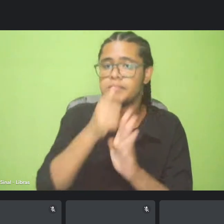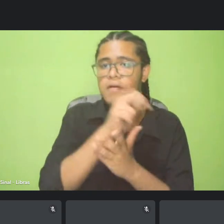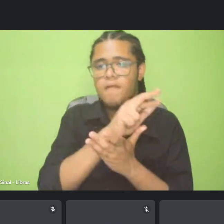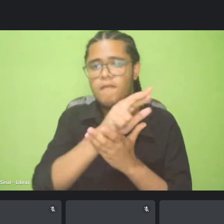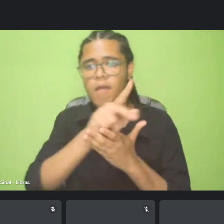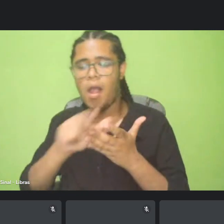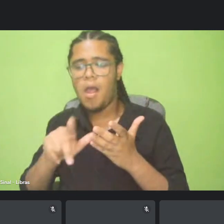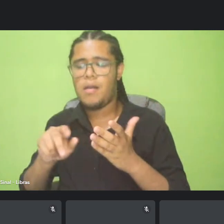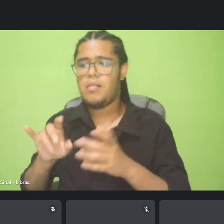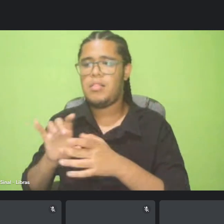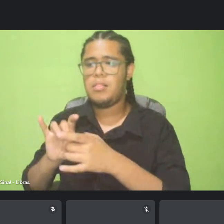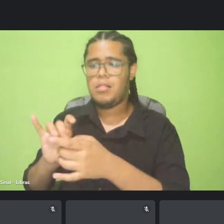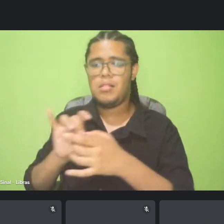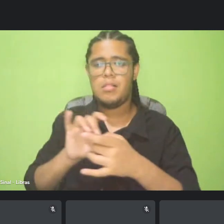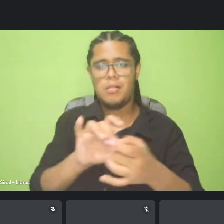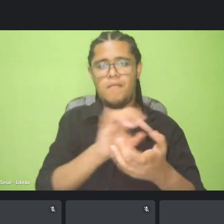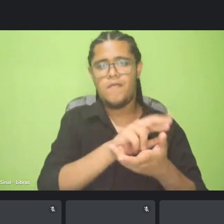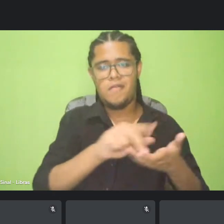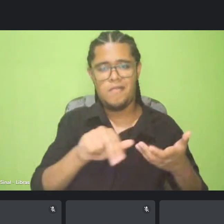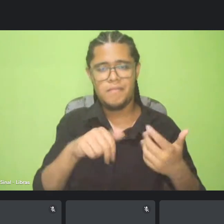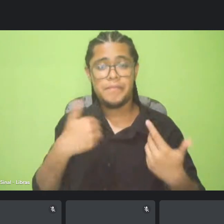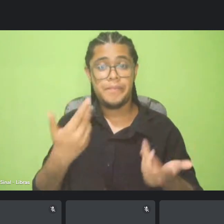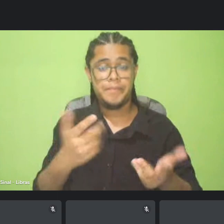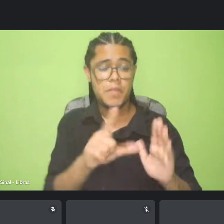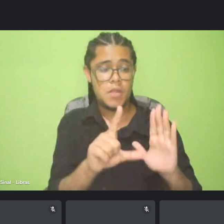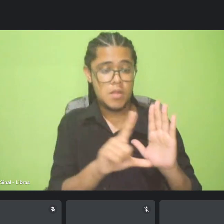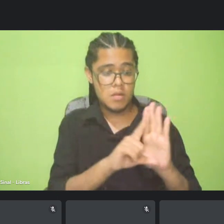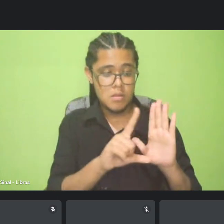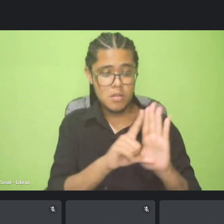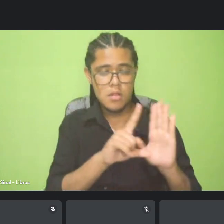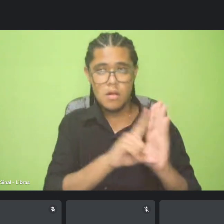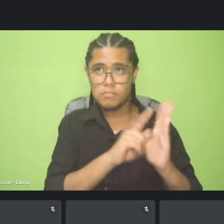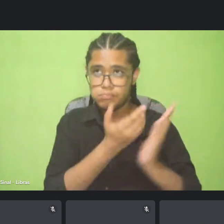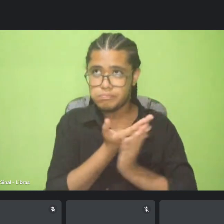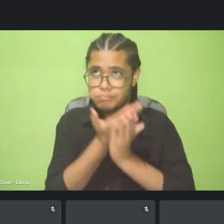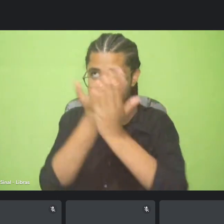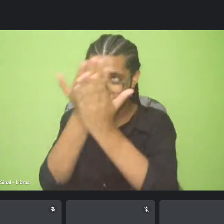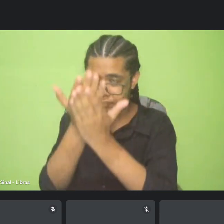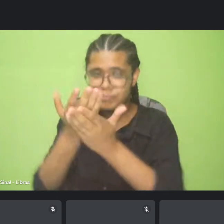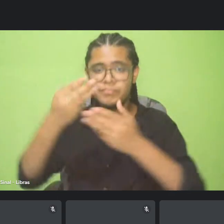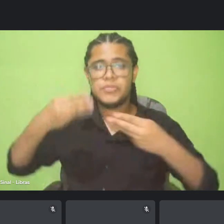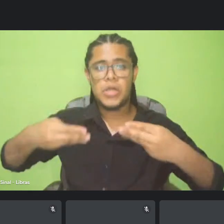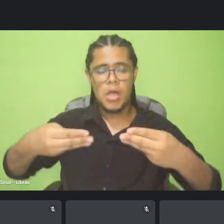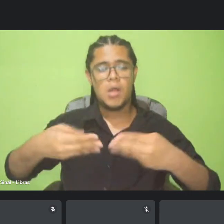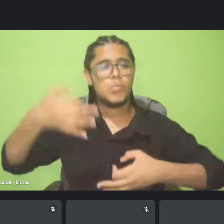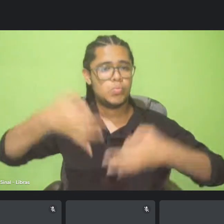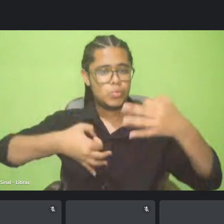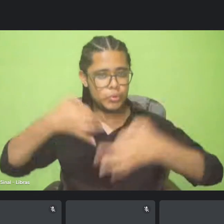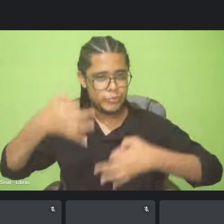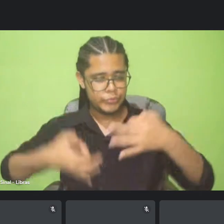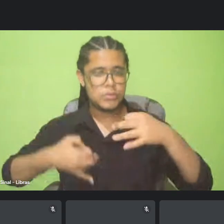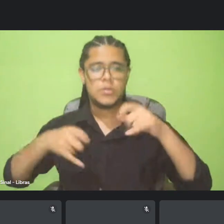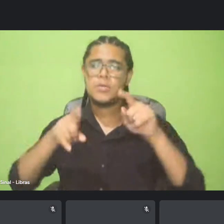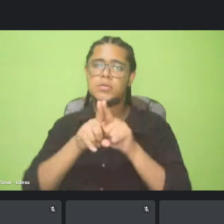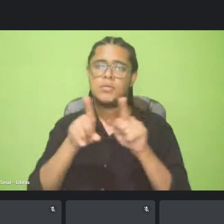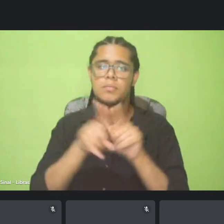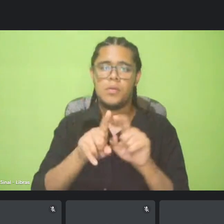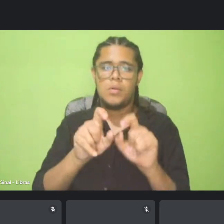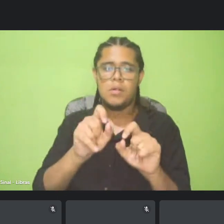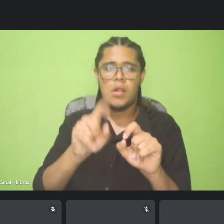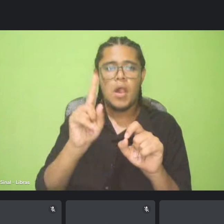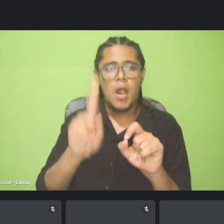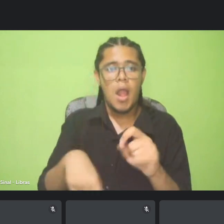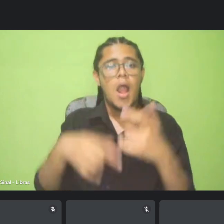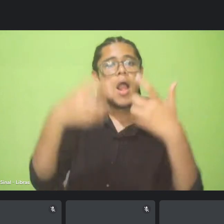foi para o Ministério da Justiça, que foi para o Tribunal Superior, onde foi legitimado as marchas da